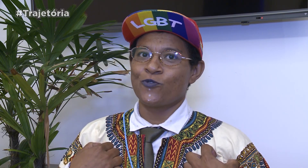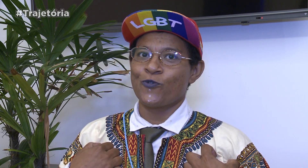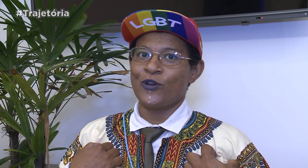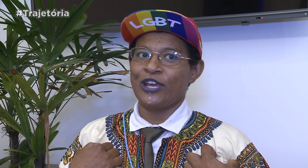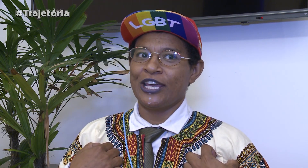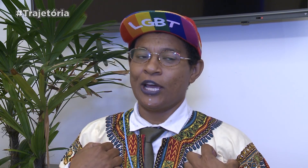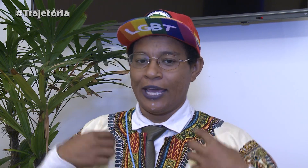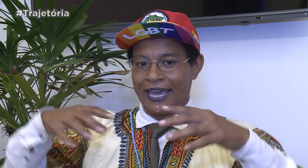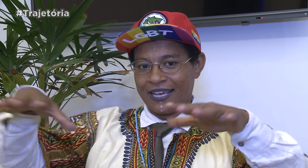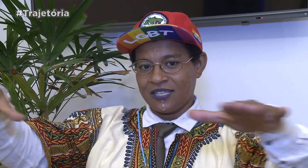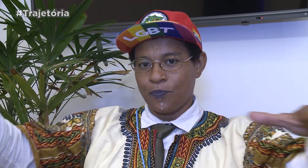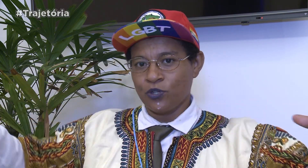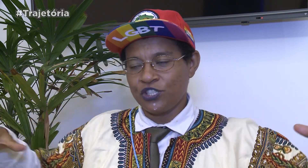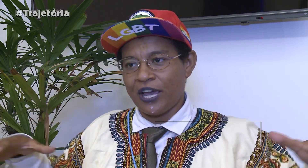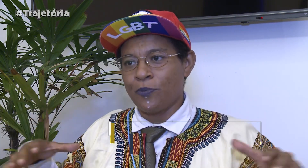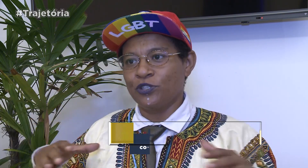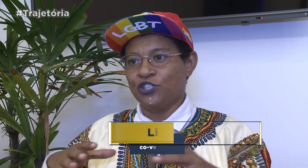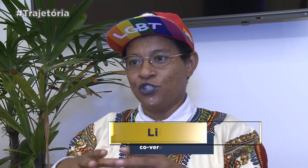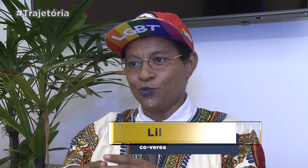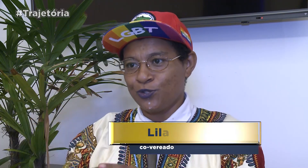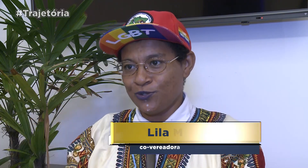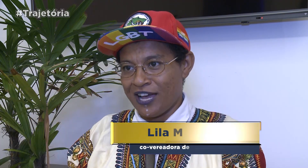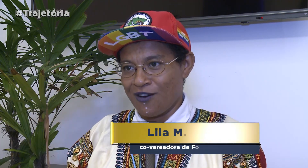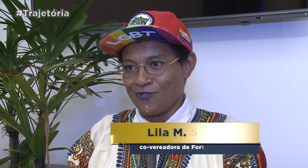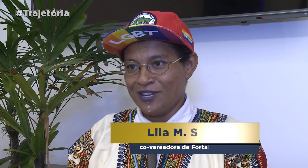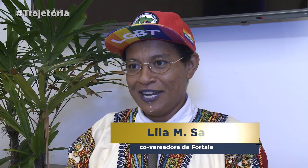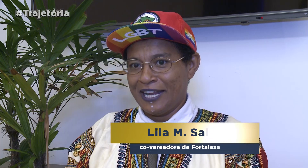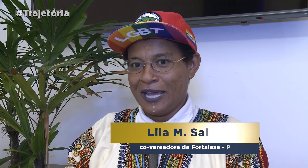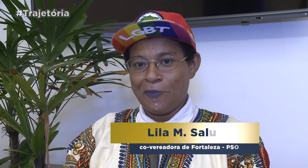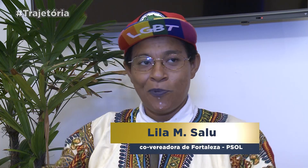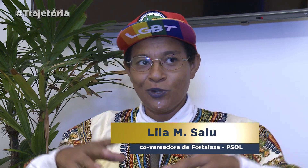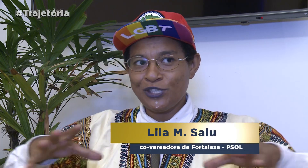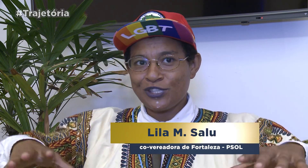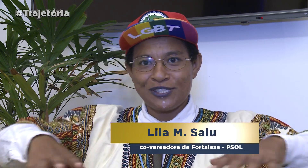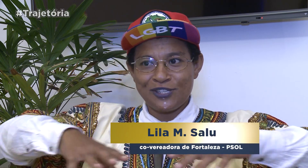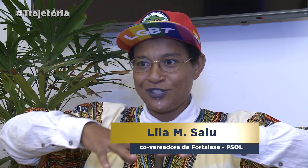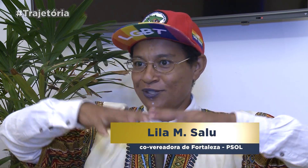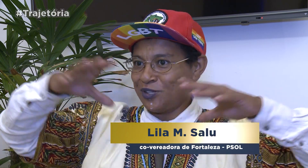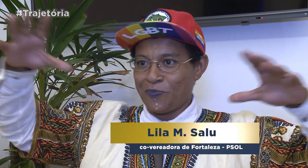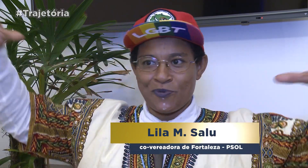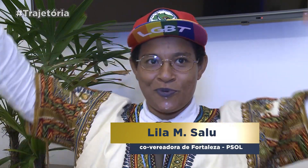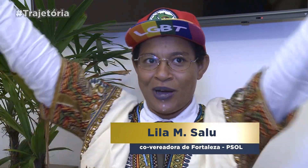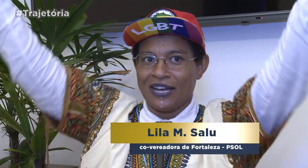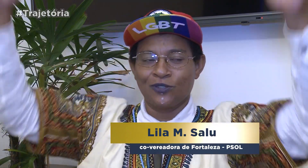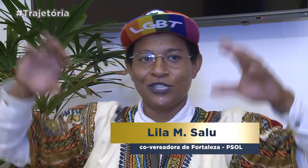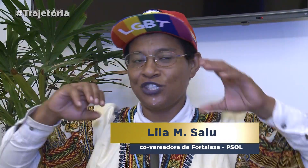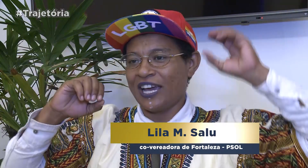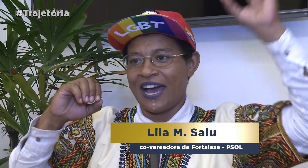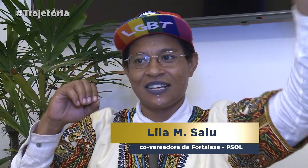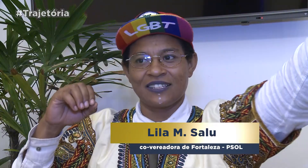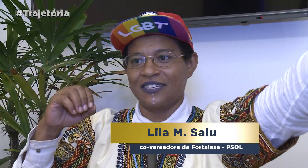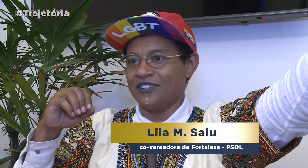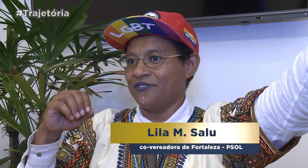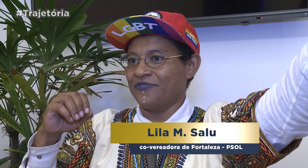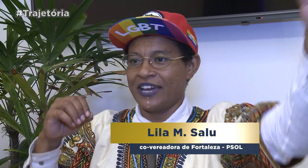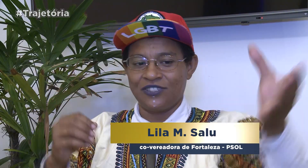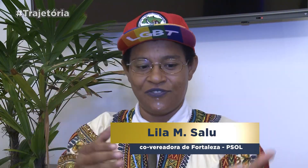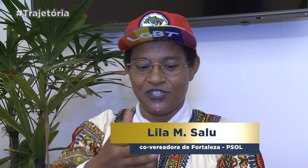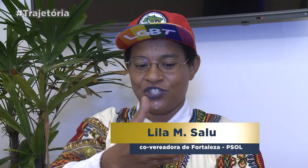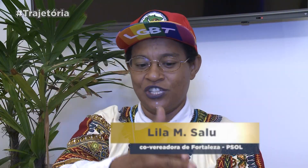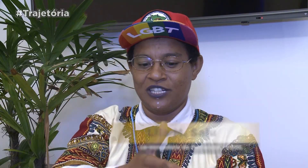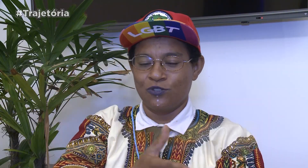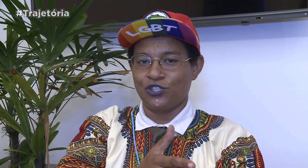Assim, essa política é a política institucional, né? E política existe, tipo, a dona de casa que